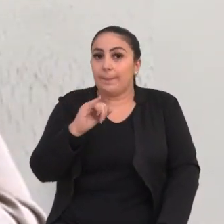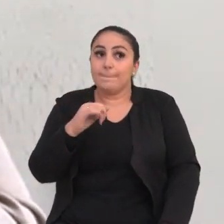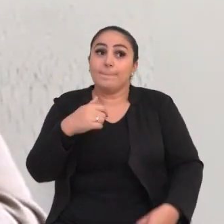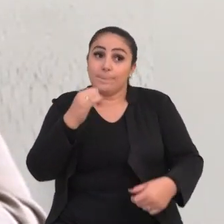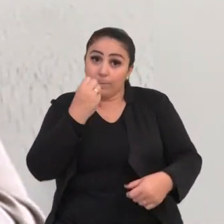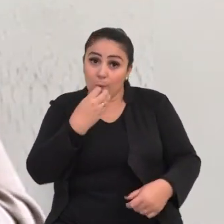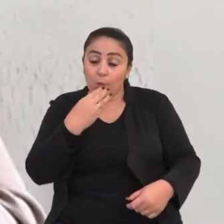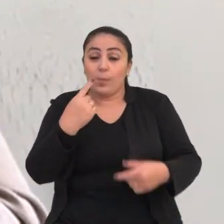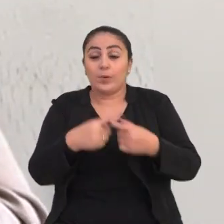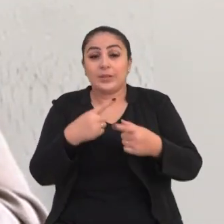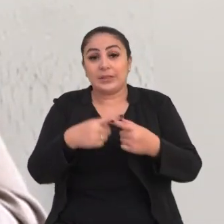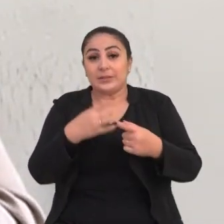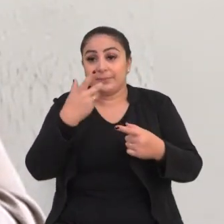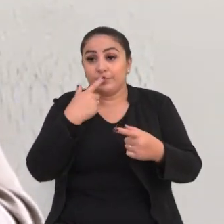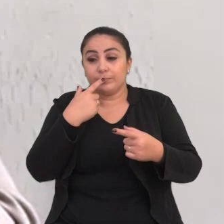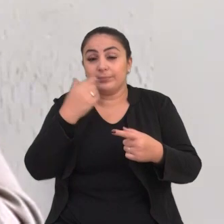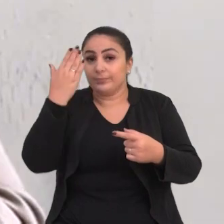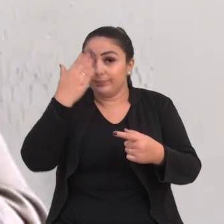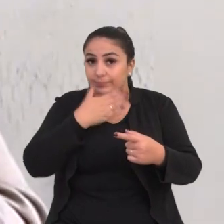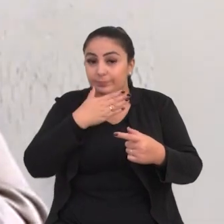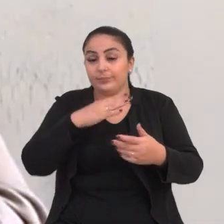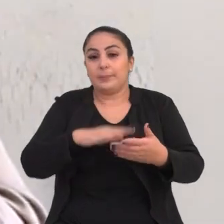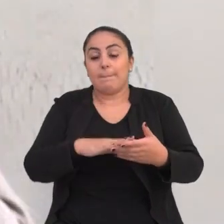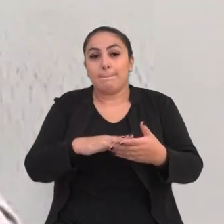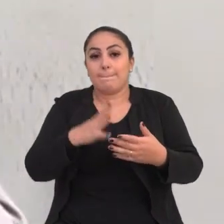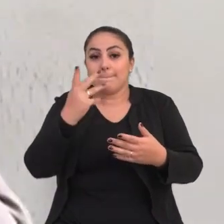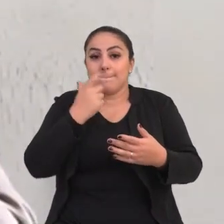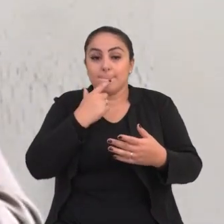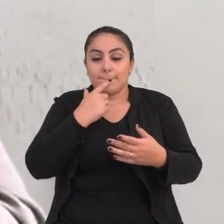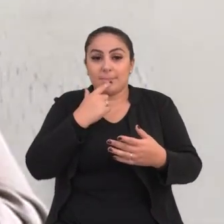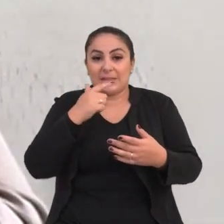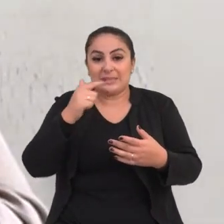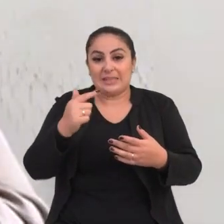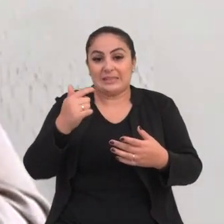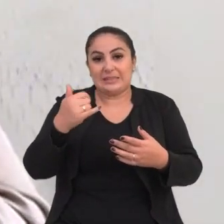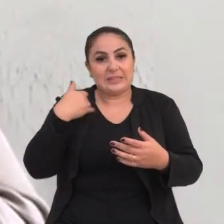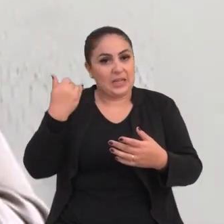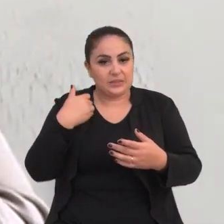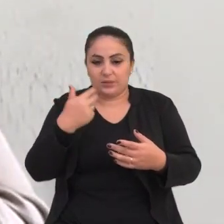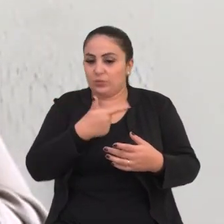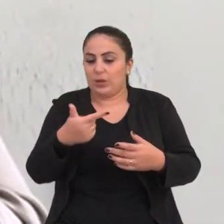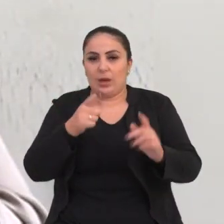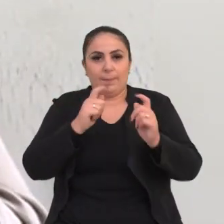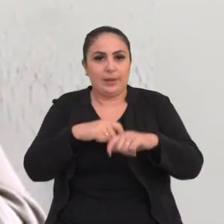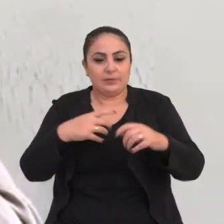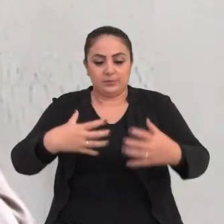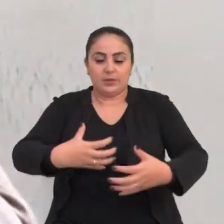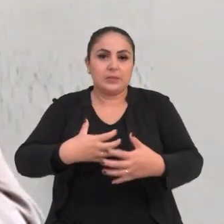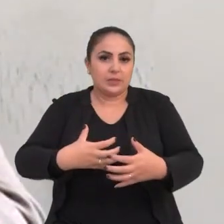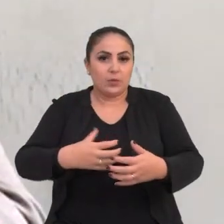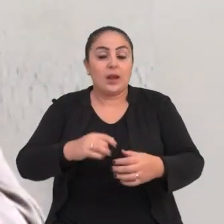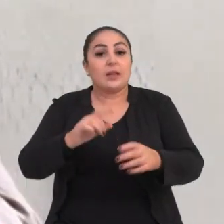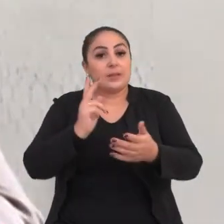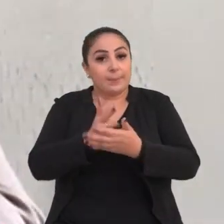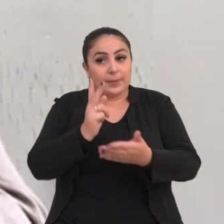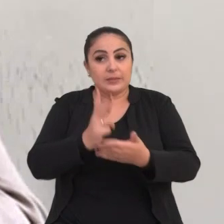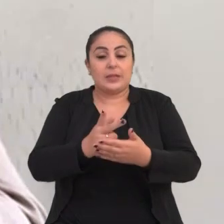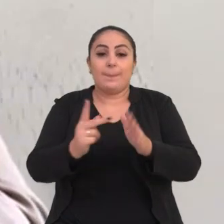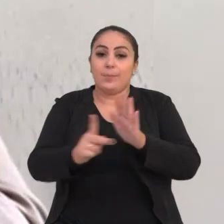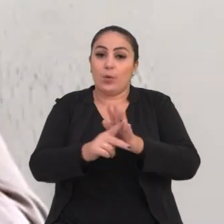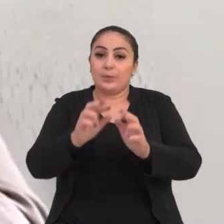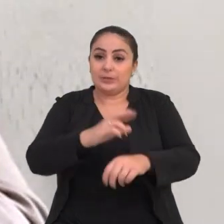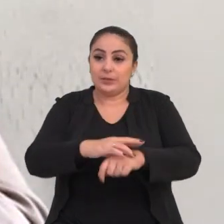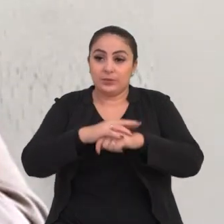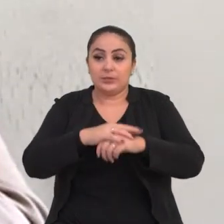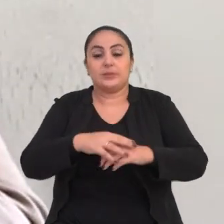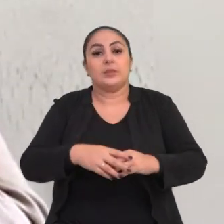bem positivo, porque crianças, é comprovado que criança com 7 anos não tem condições de se segurar e manter a sua